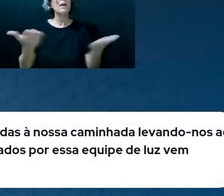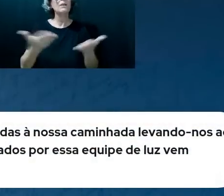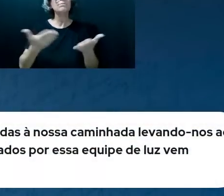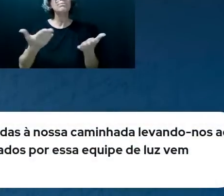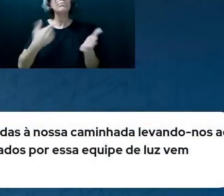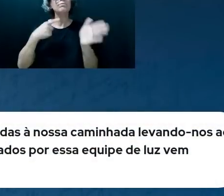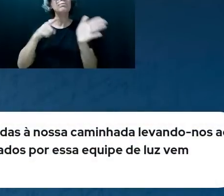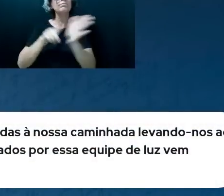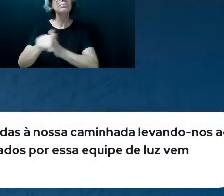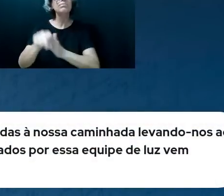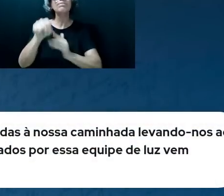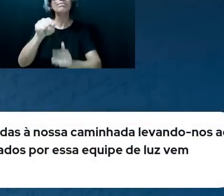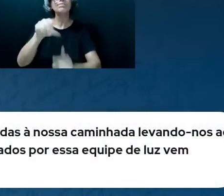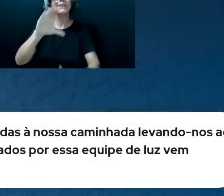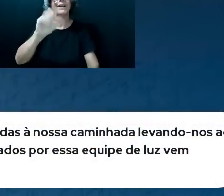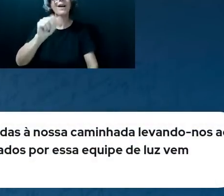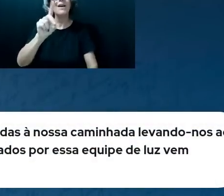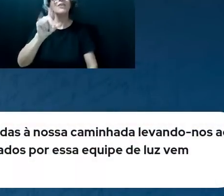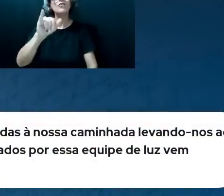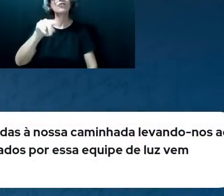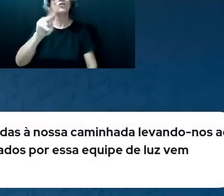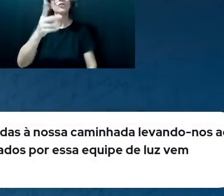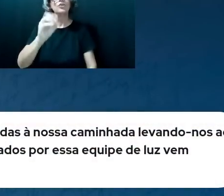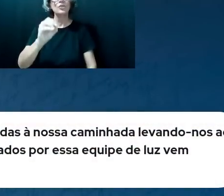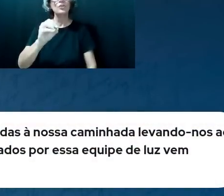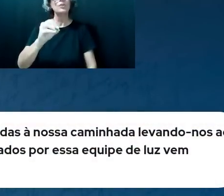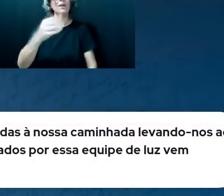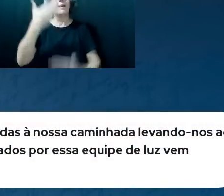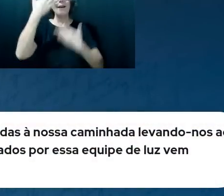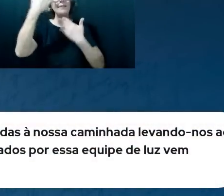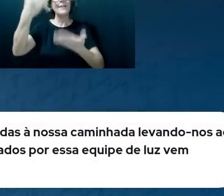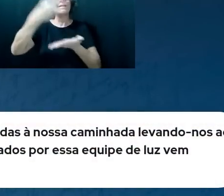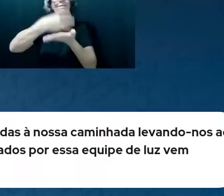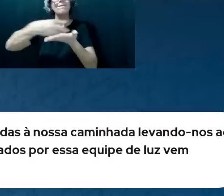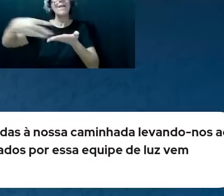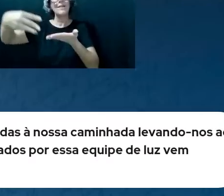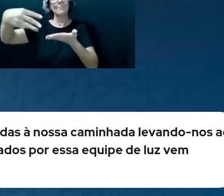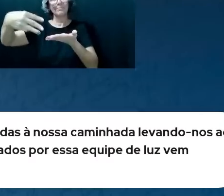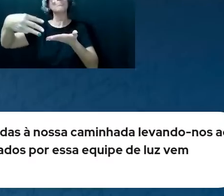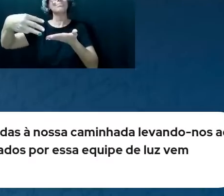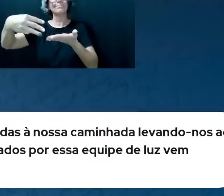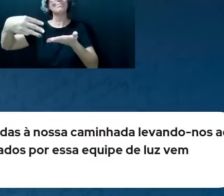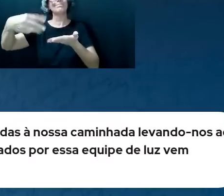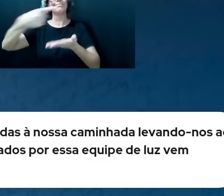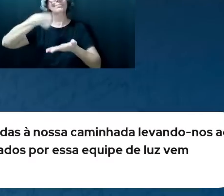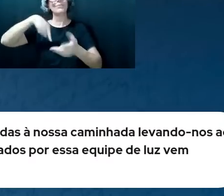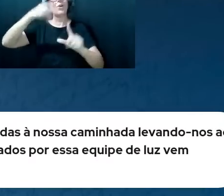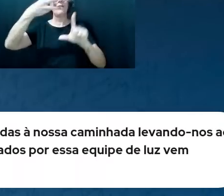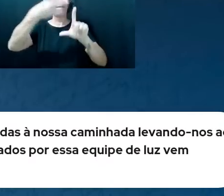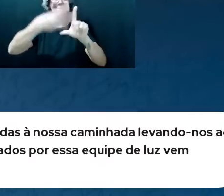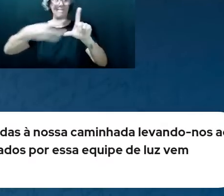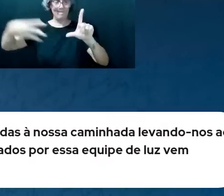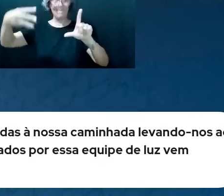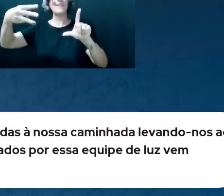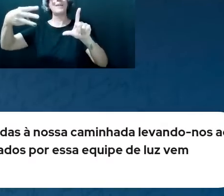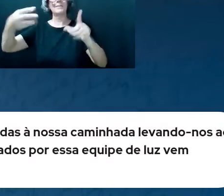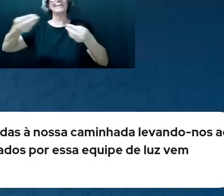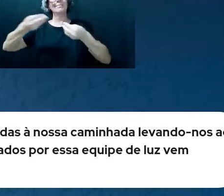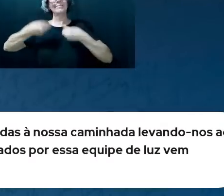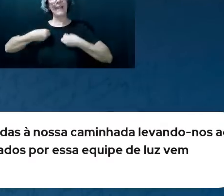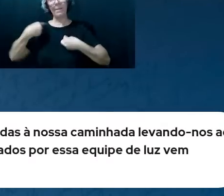do Cadinho. Agradeço, Feb TV, pelas grandes contribuições trazidas à nossa caminhada, levando-nos ao encontro